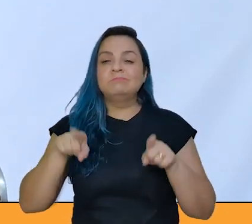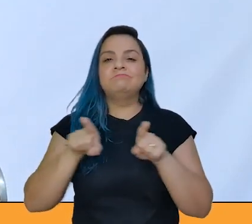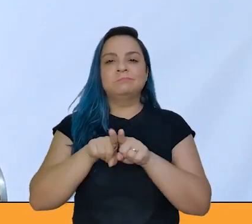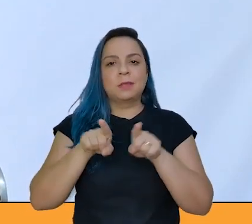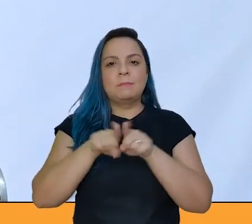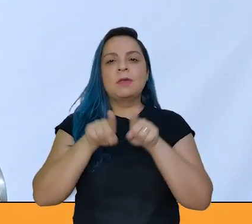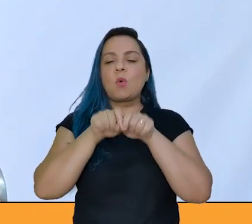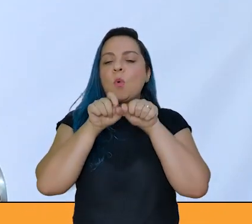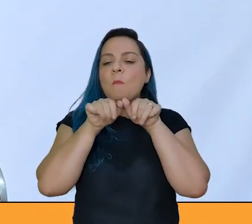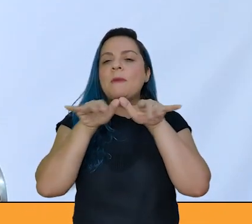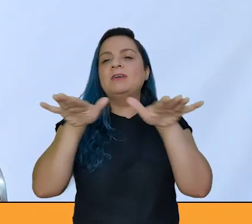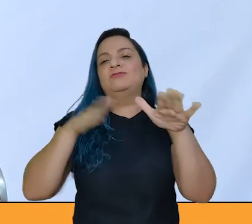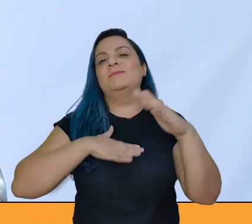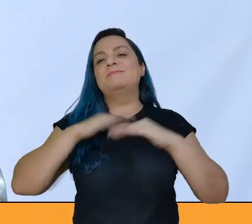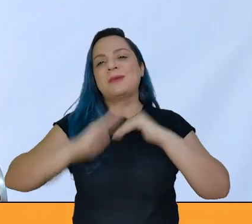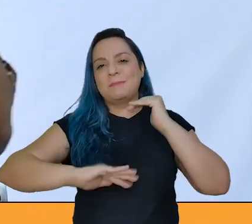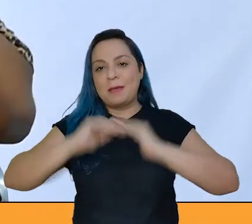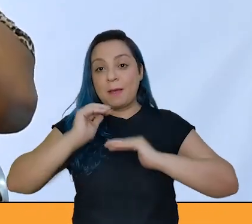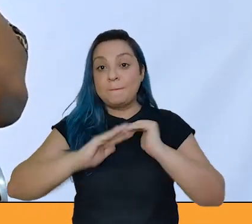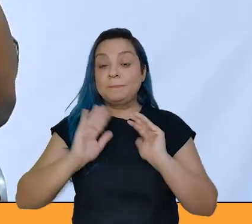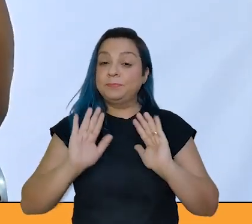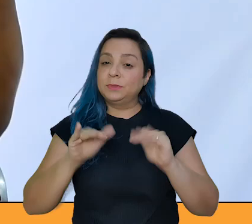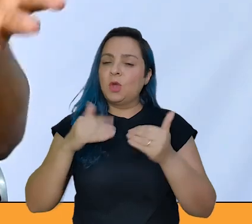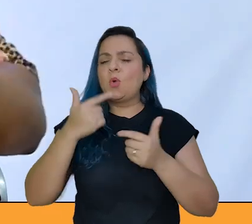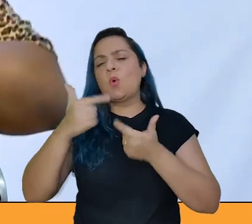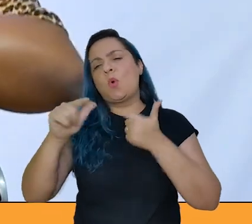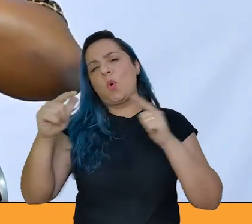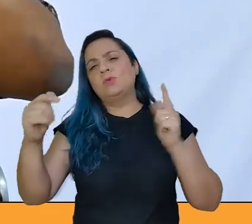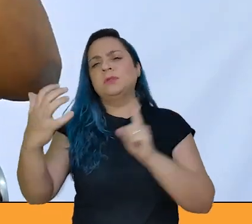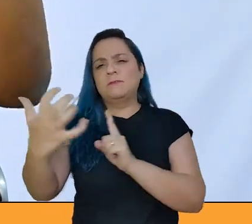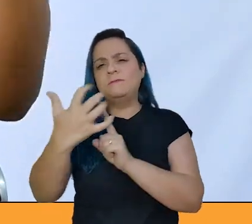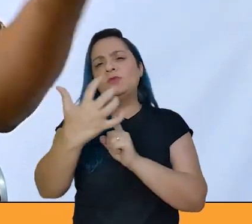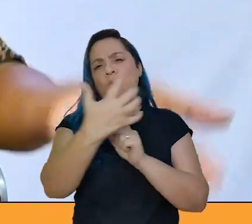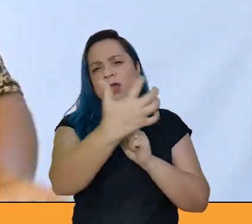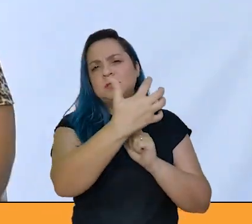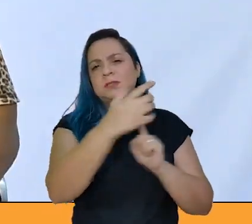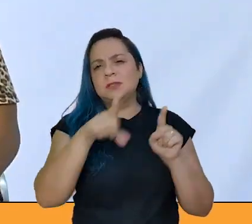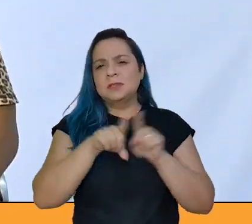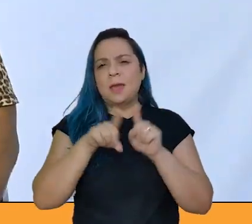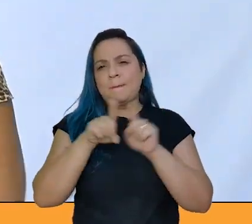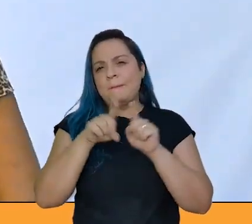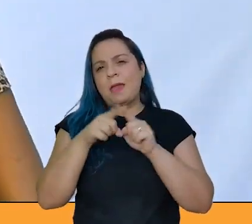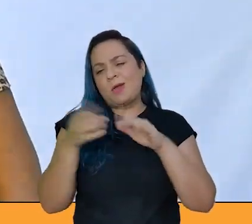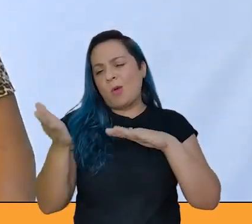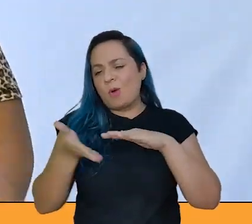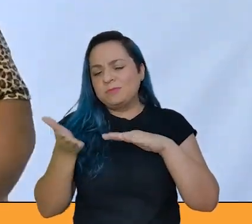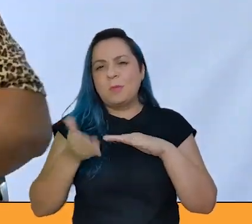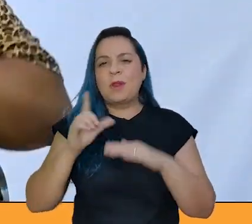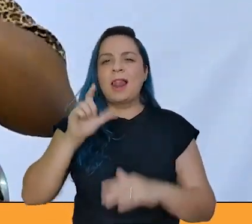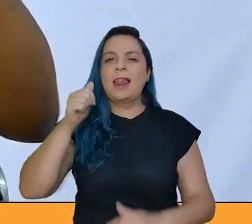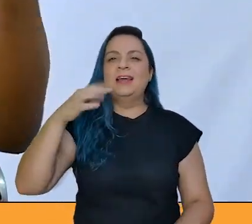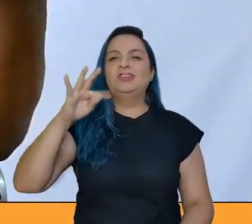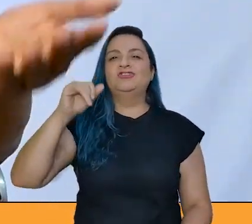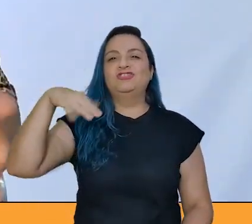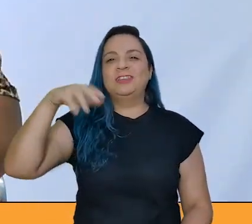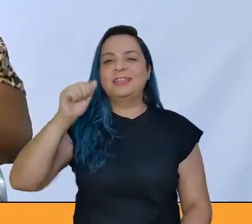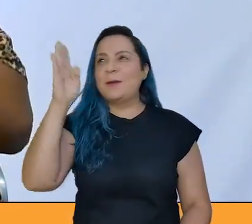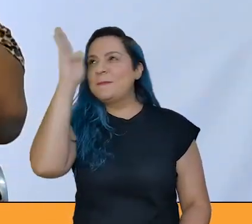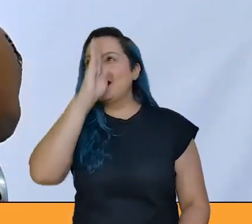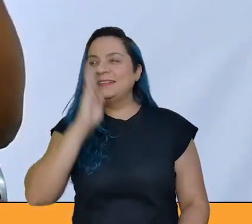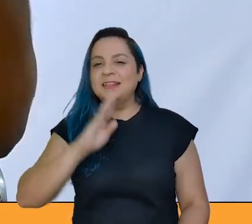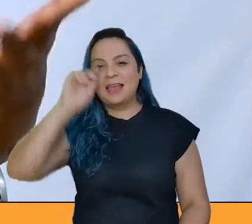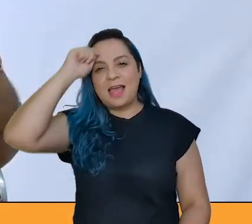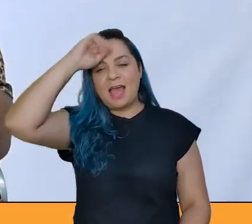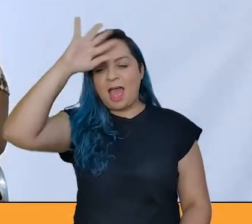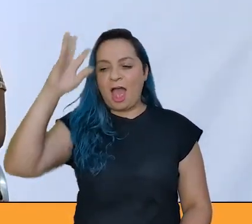também compartilho nas minhas práticas. E aí vem as outras influências, o contemporâneo, a dança latina, a dança brasileira,